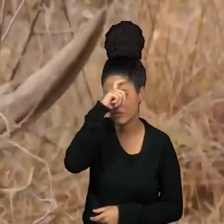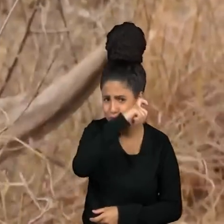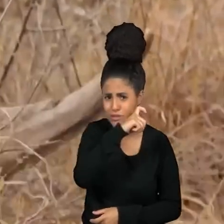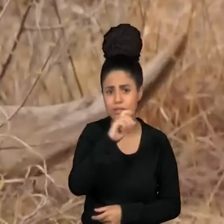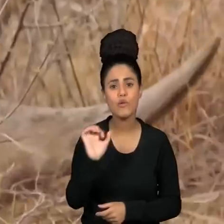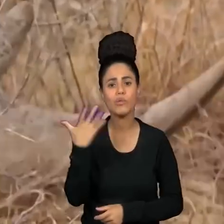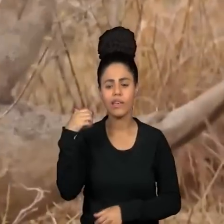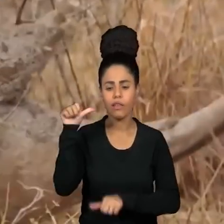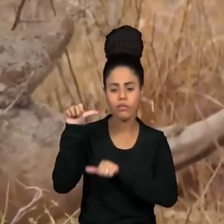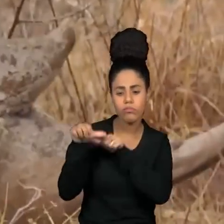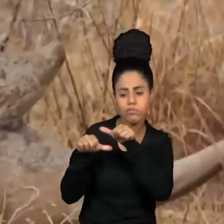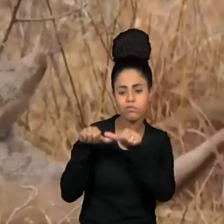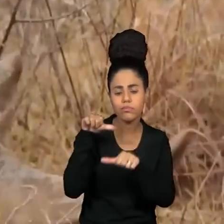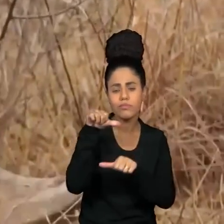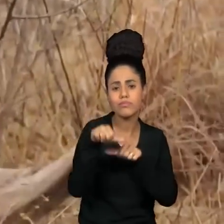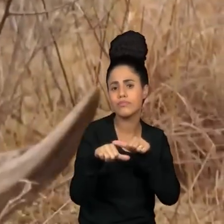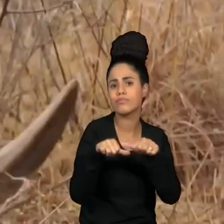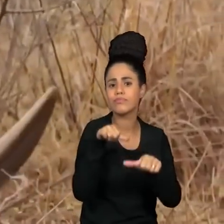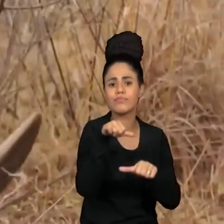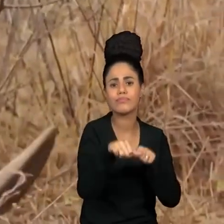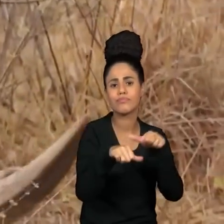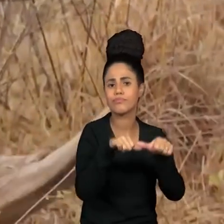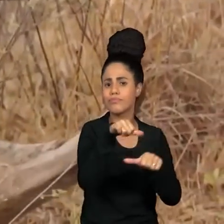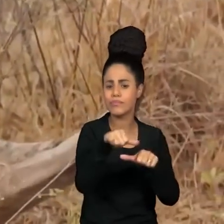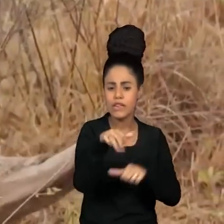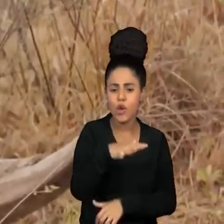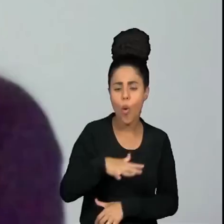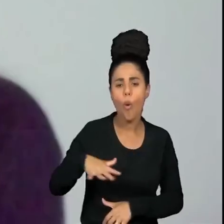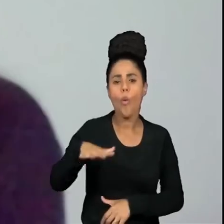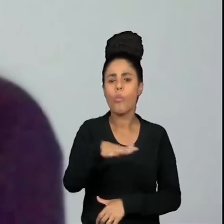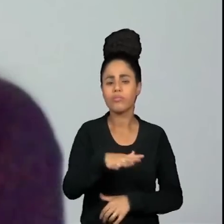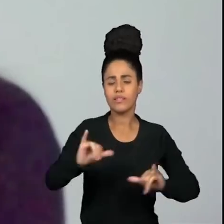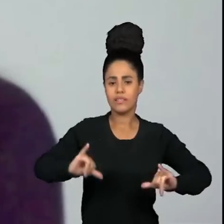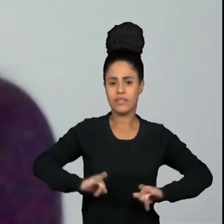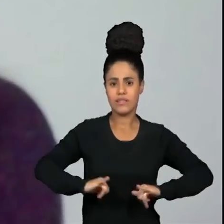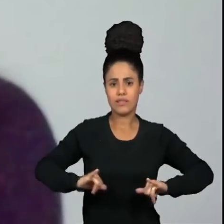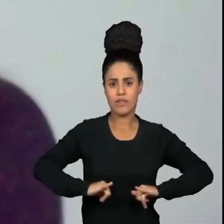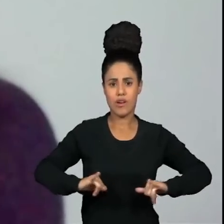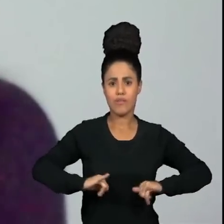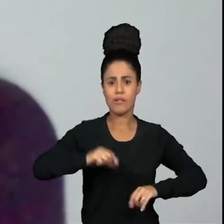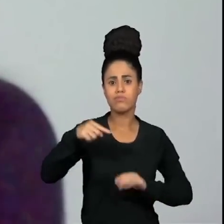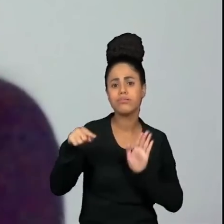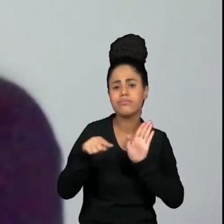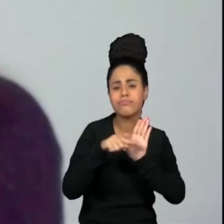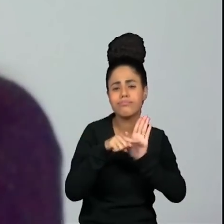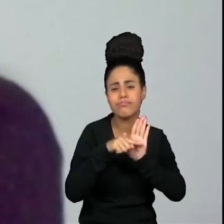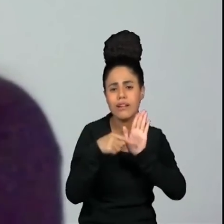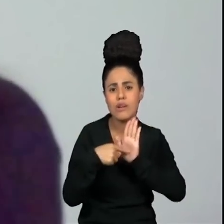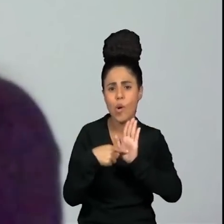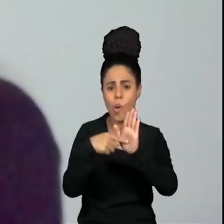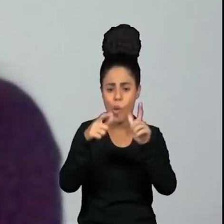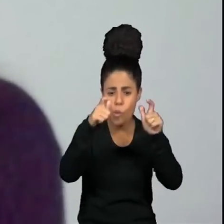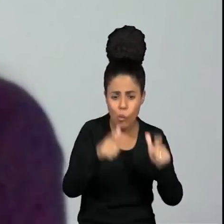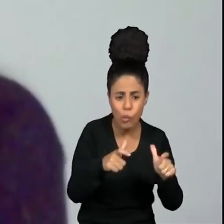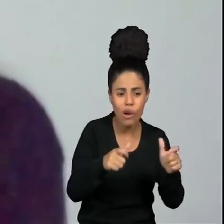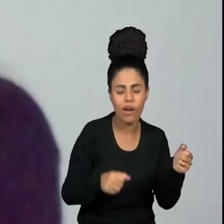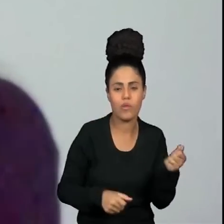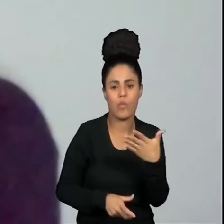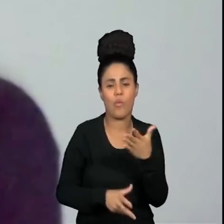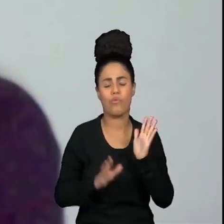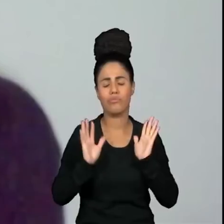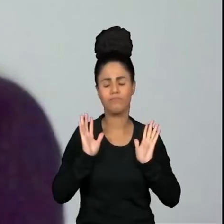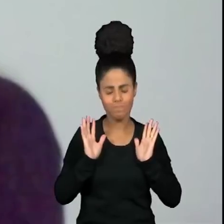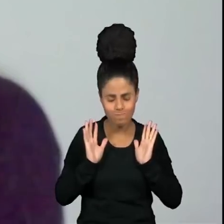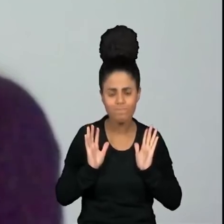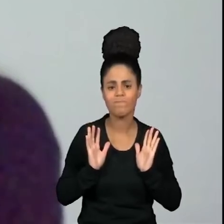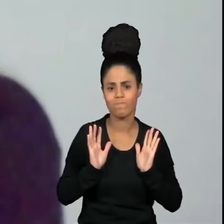essas populações, elas já são populações que já sofrem os efeitos negativos de ocuparem um habitat não ótimo.